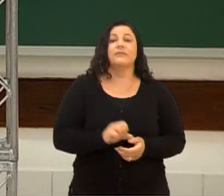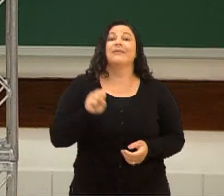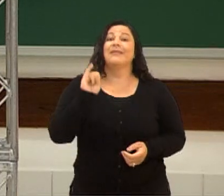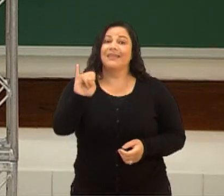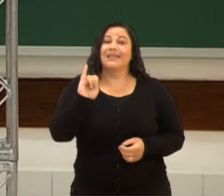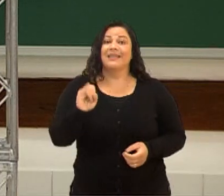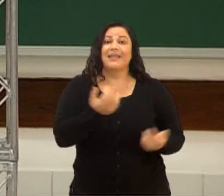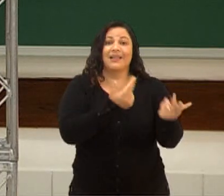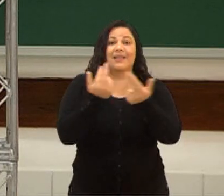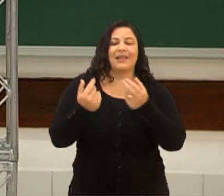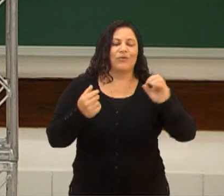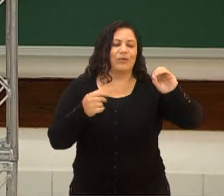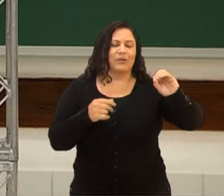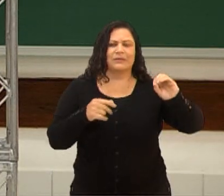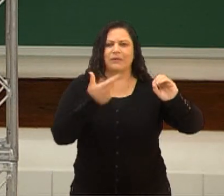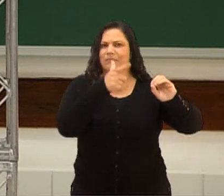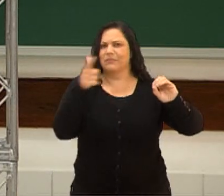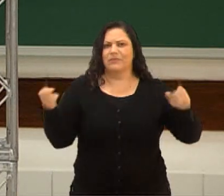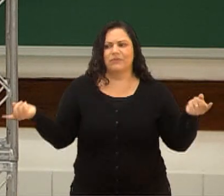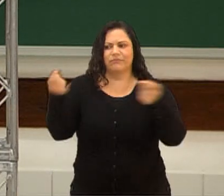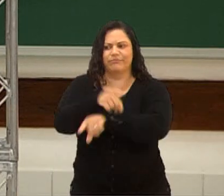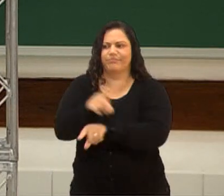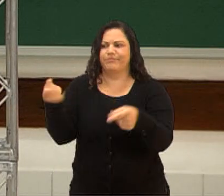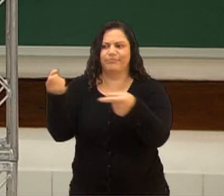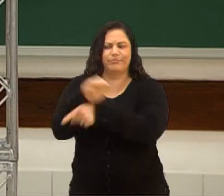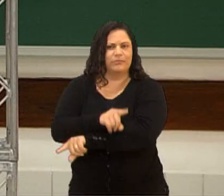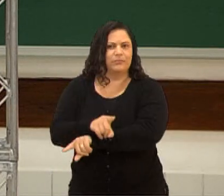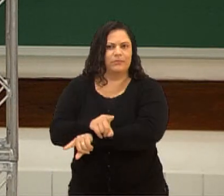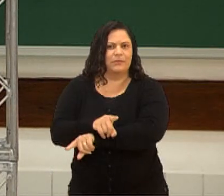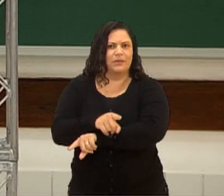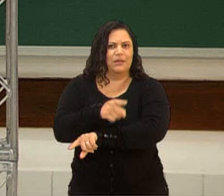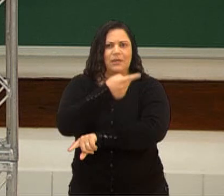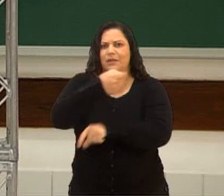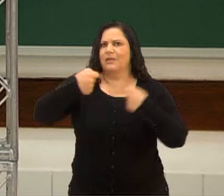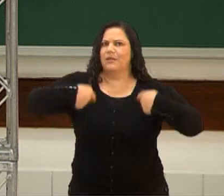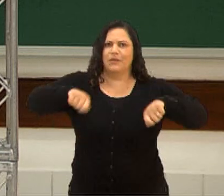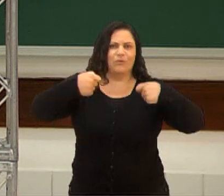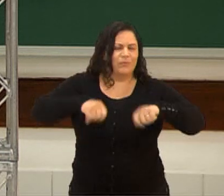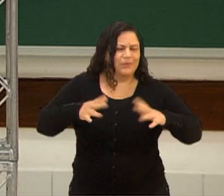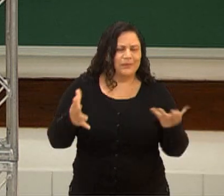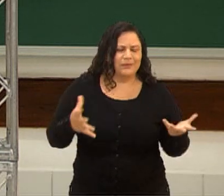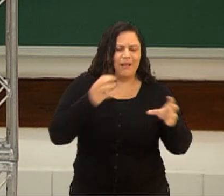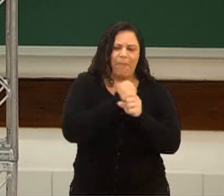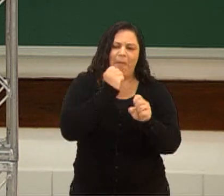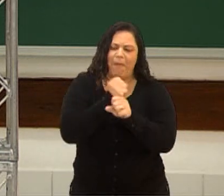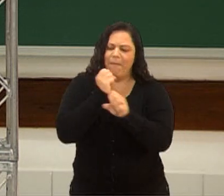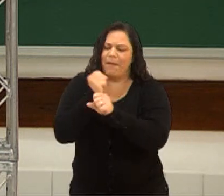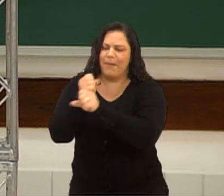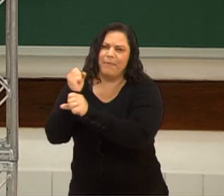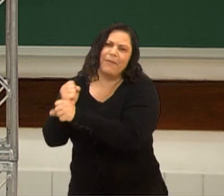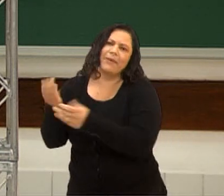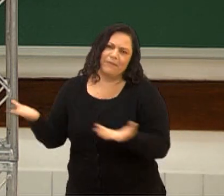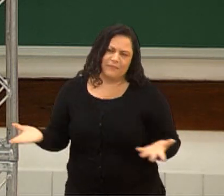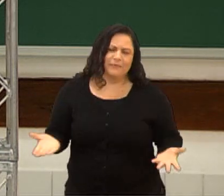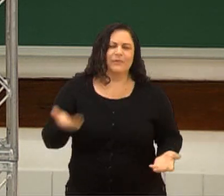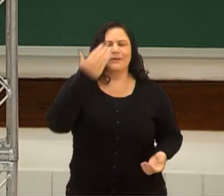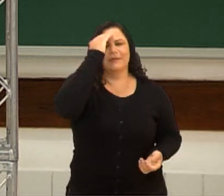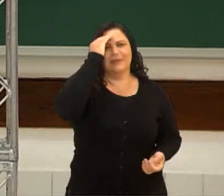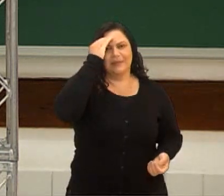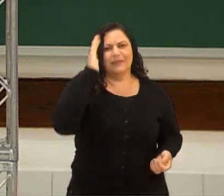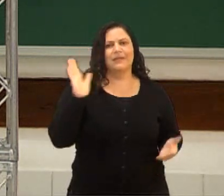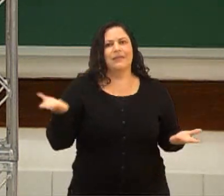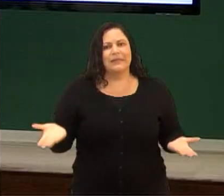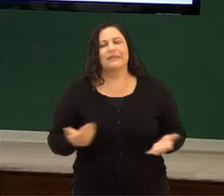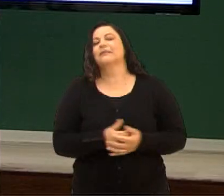zero, não tem a inversa. Você não precisa fazer uma montoeira de conta. Viu como é bom a gente saber algumas propriedades? Porque